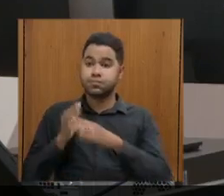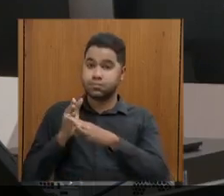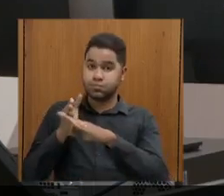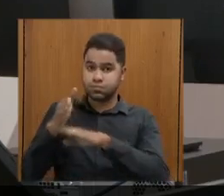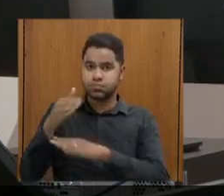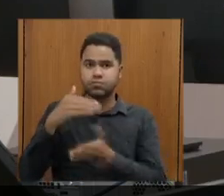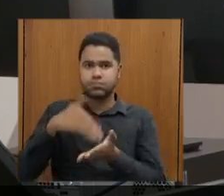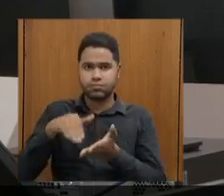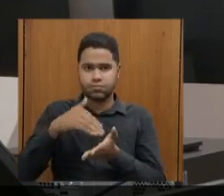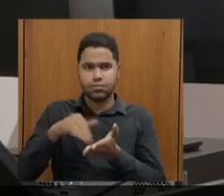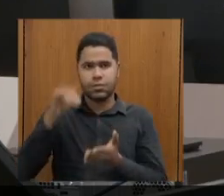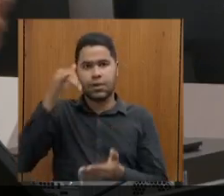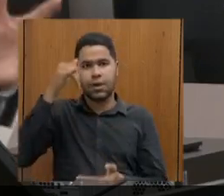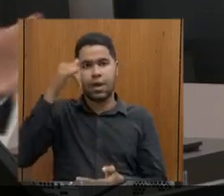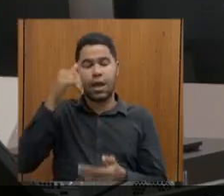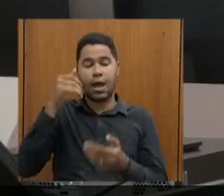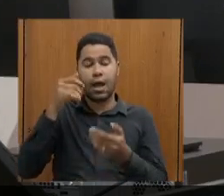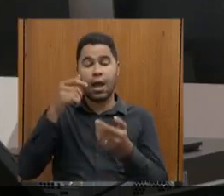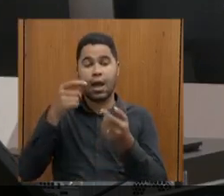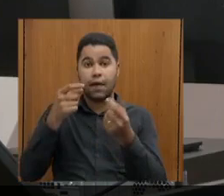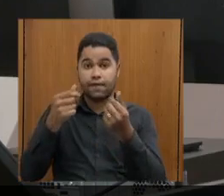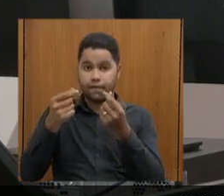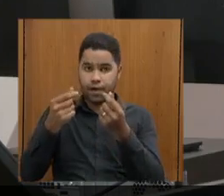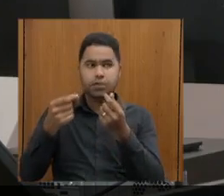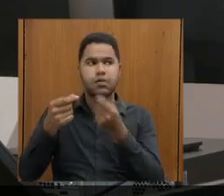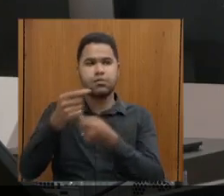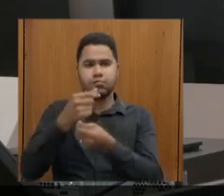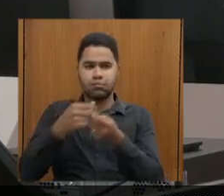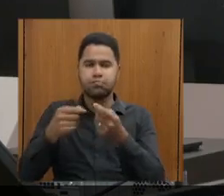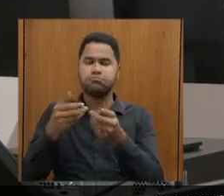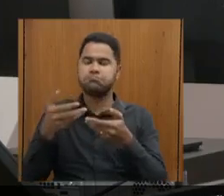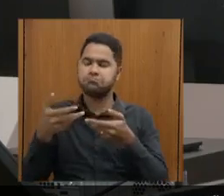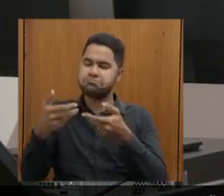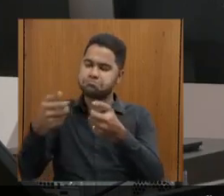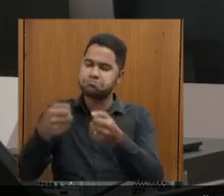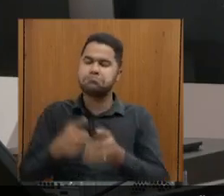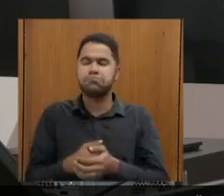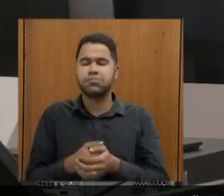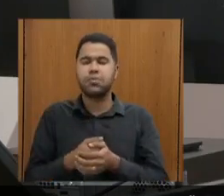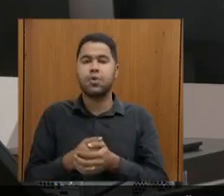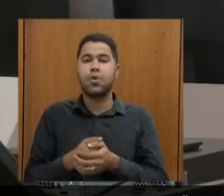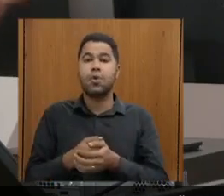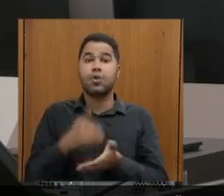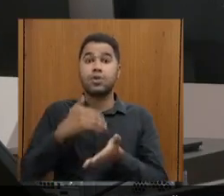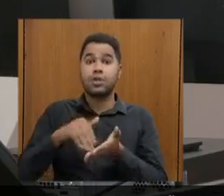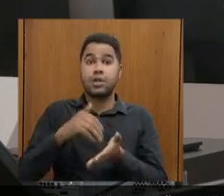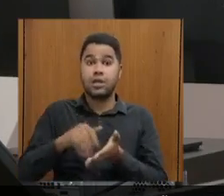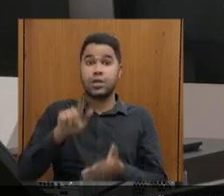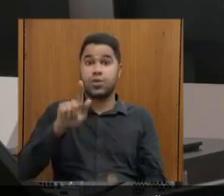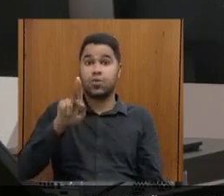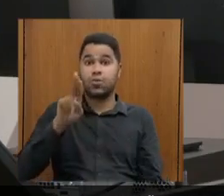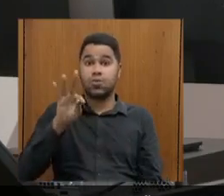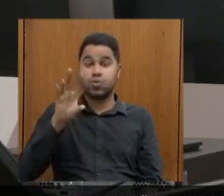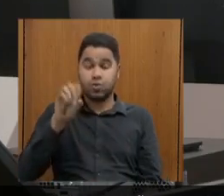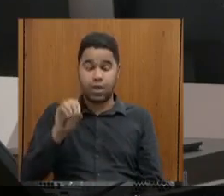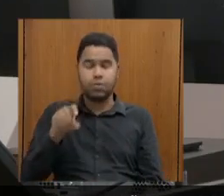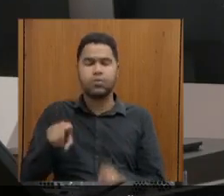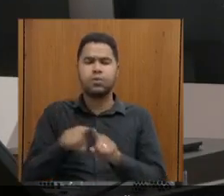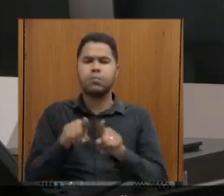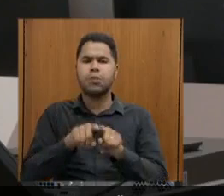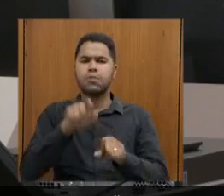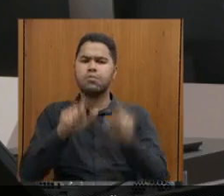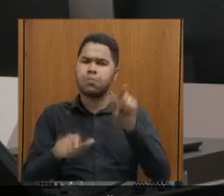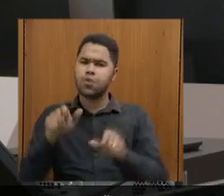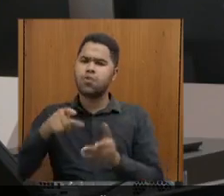a secretaria da fazenda muito bem recebido pelo secretário Gustavo pelos técnicos lá que se